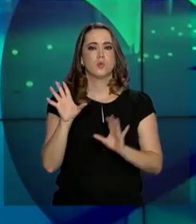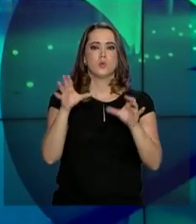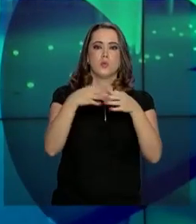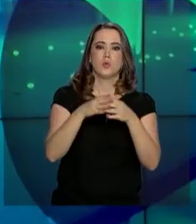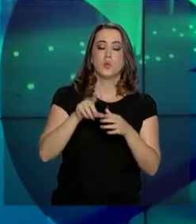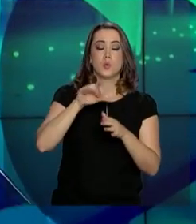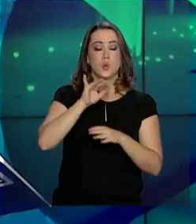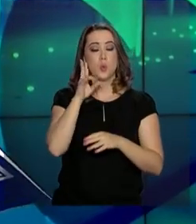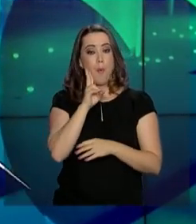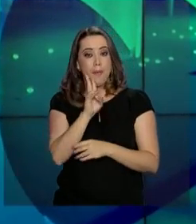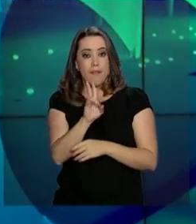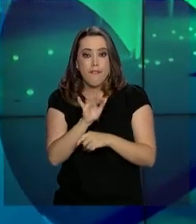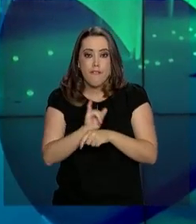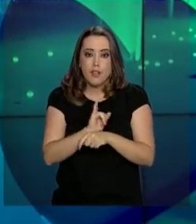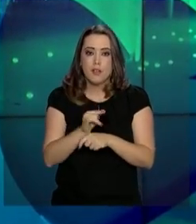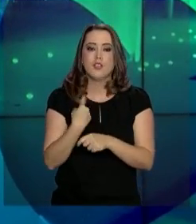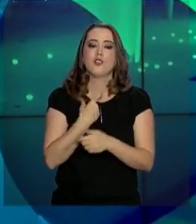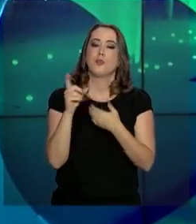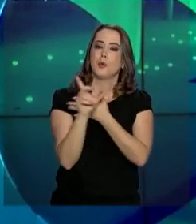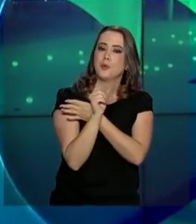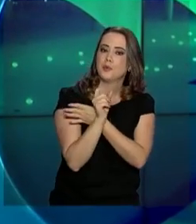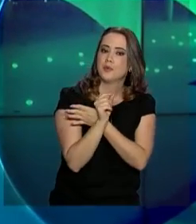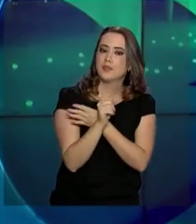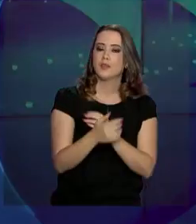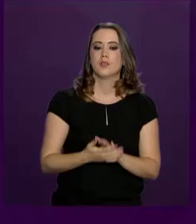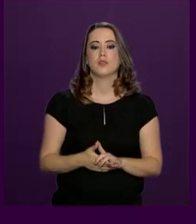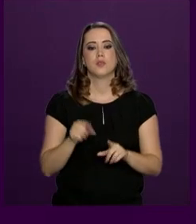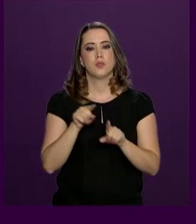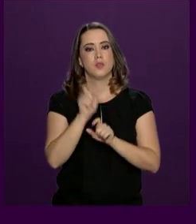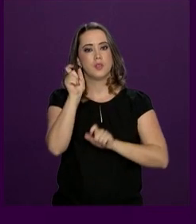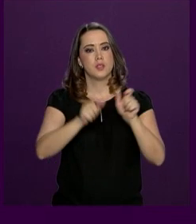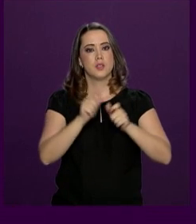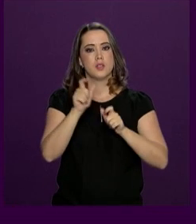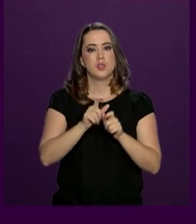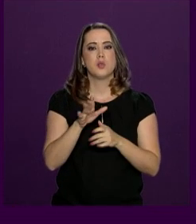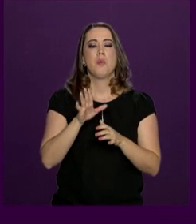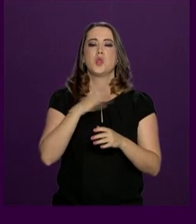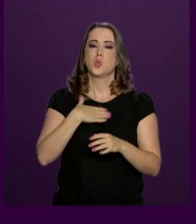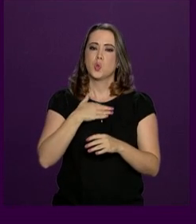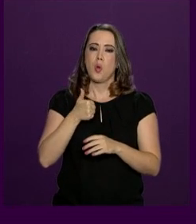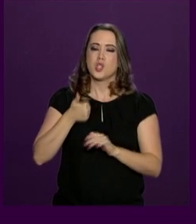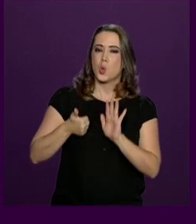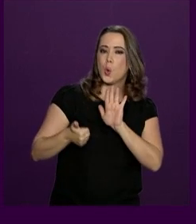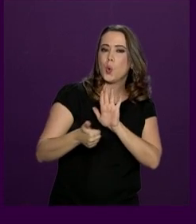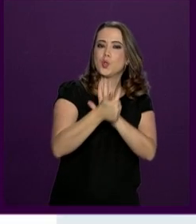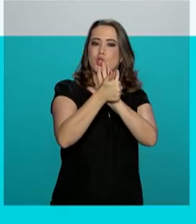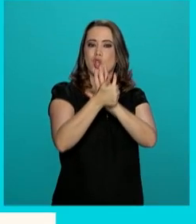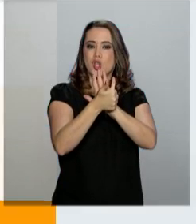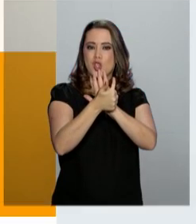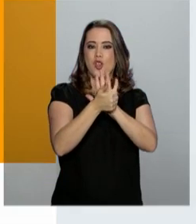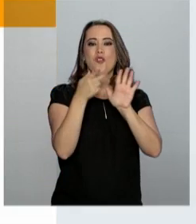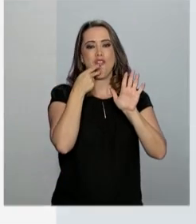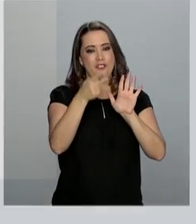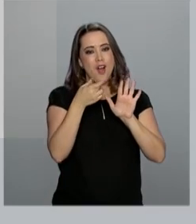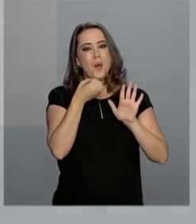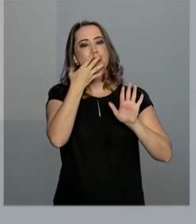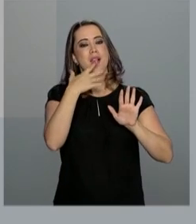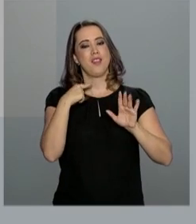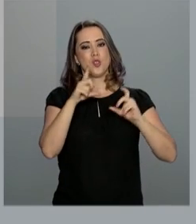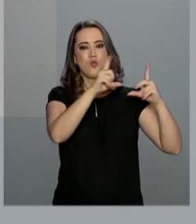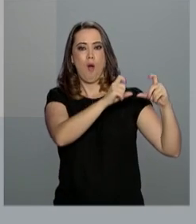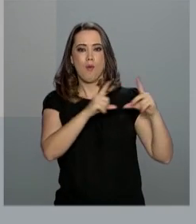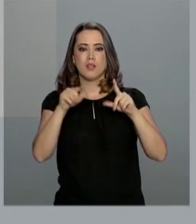nossos internautas e também no nosso Twitter. O pessoal curtiu, compartilhou e comentou os nossos cards sobre a atuação